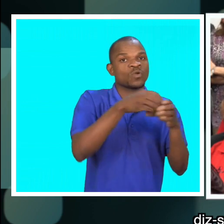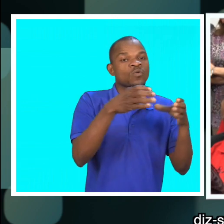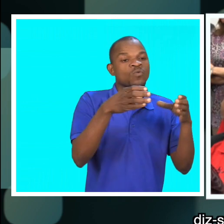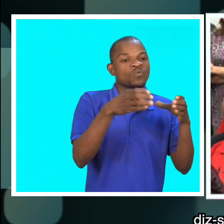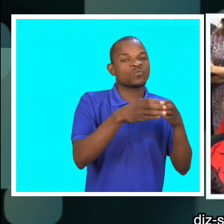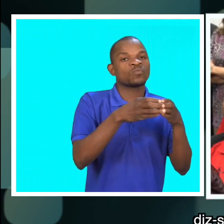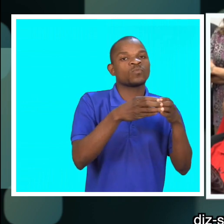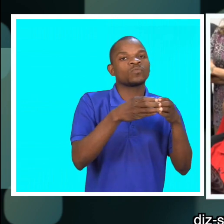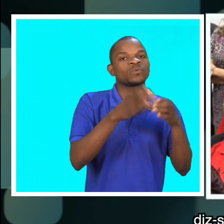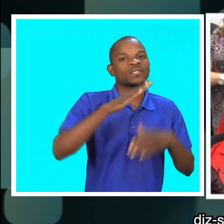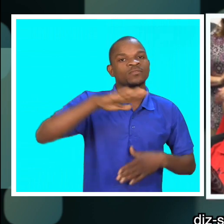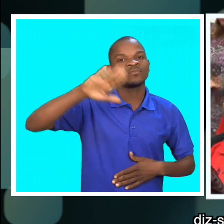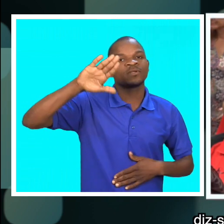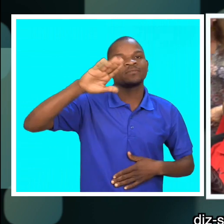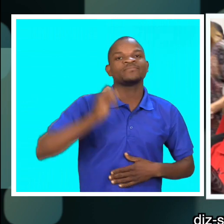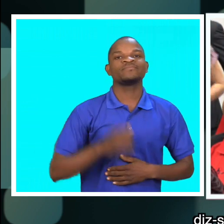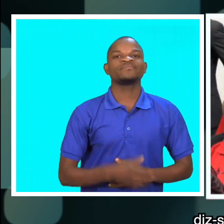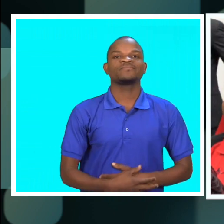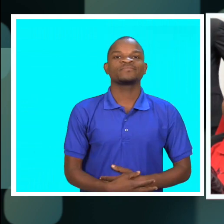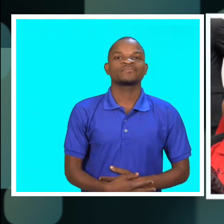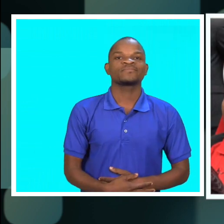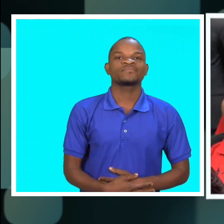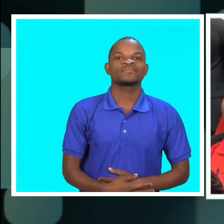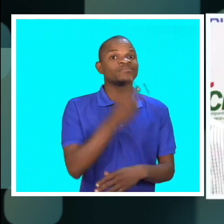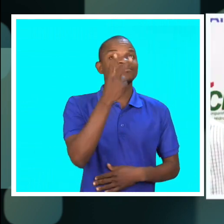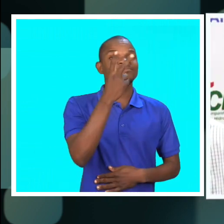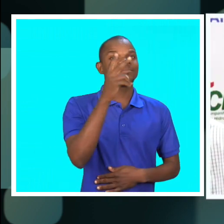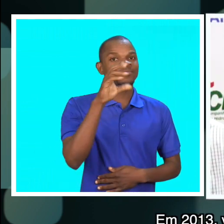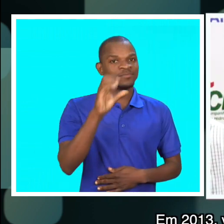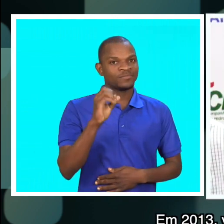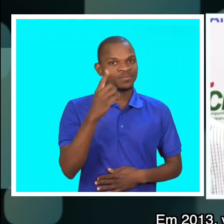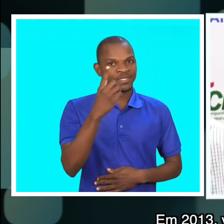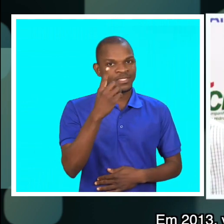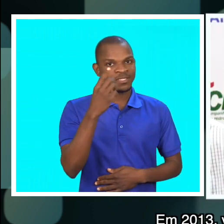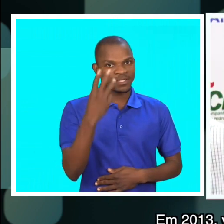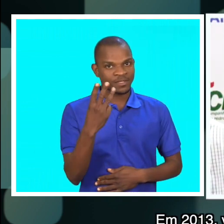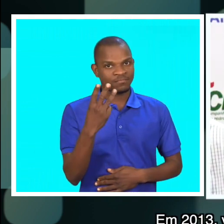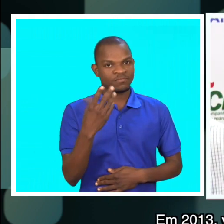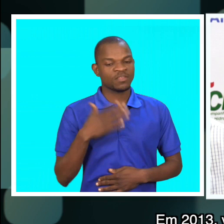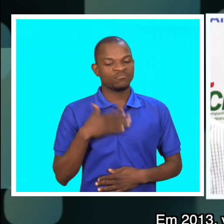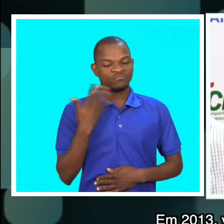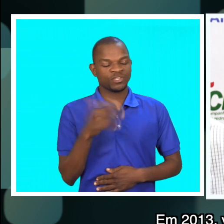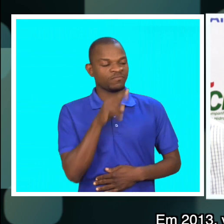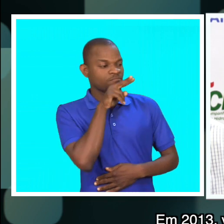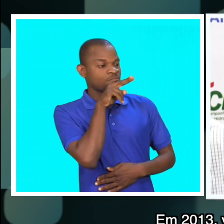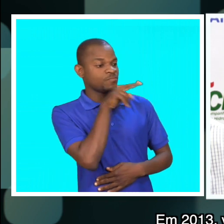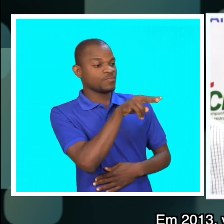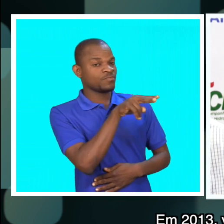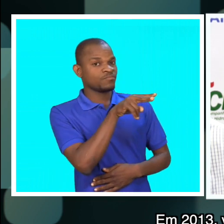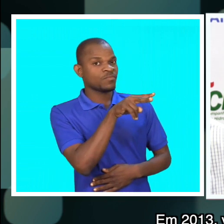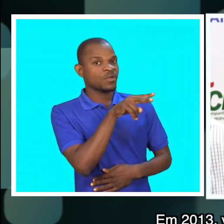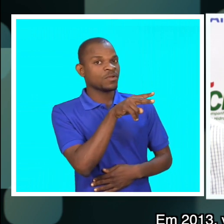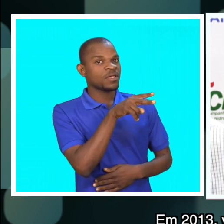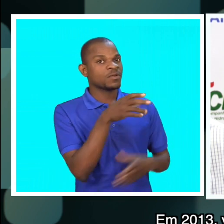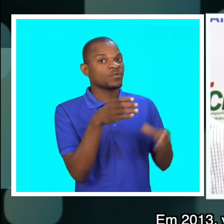pela integração nas samurais. Em 2013, vi a seleção